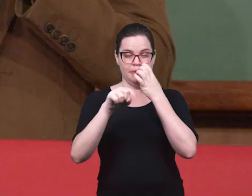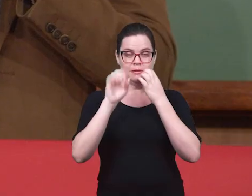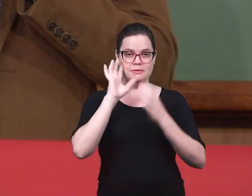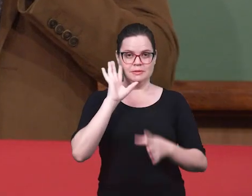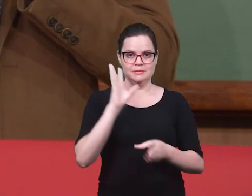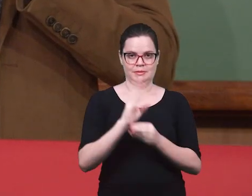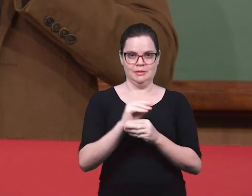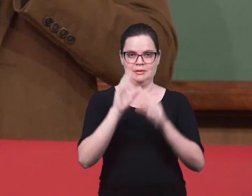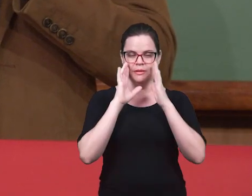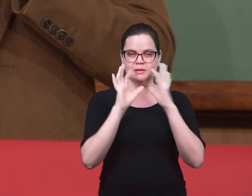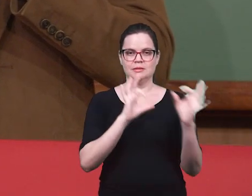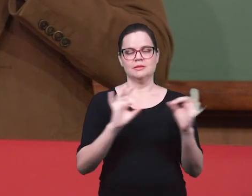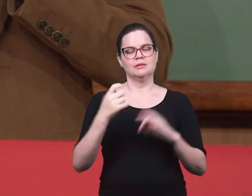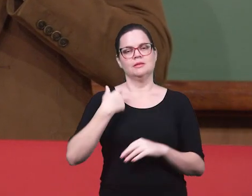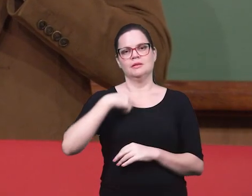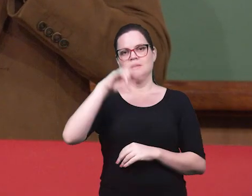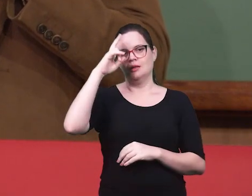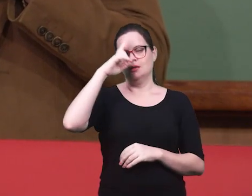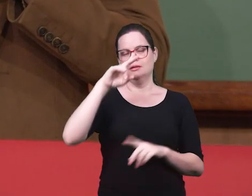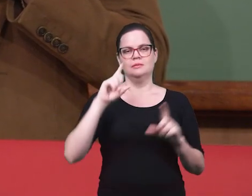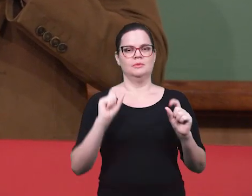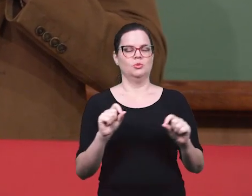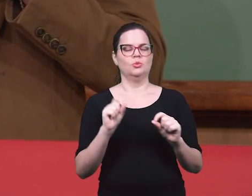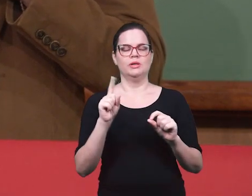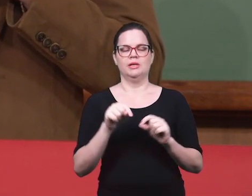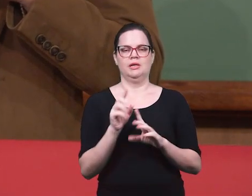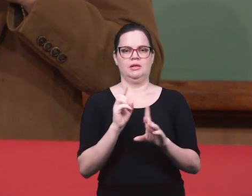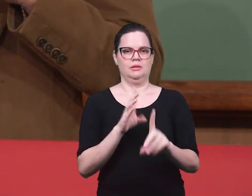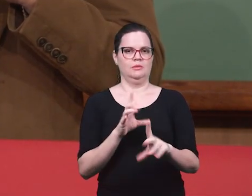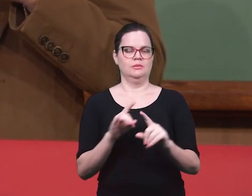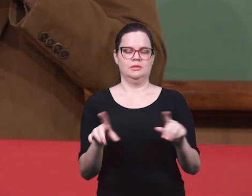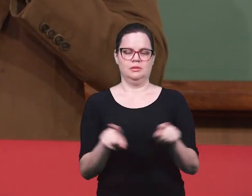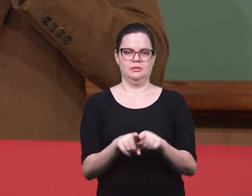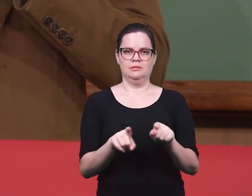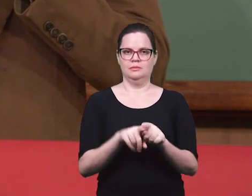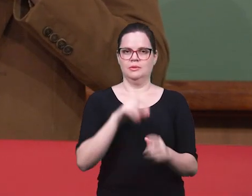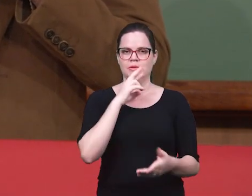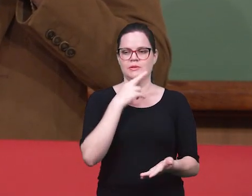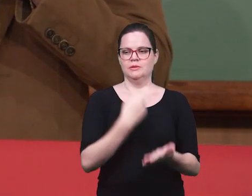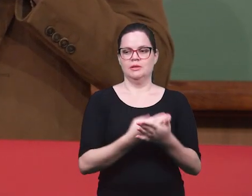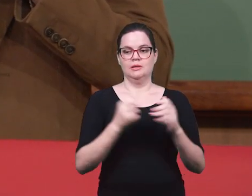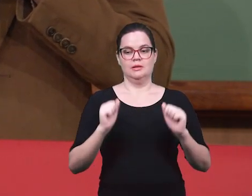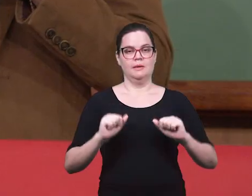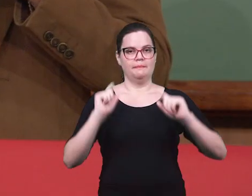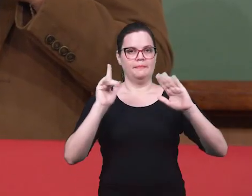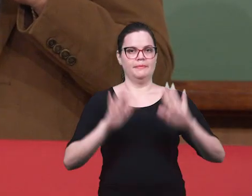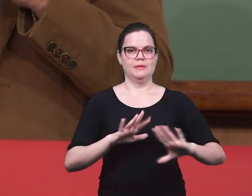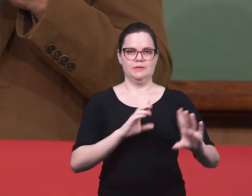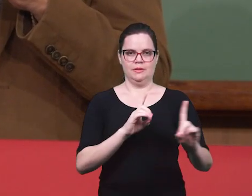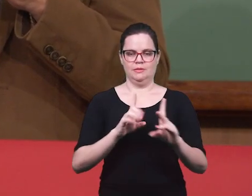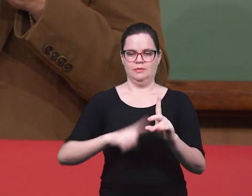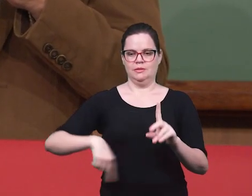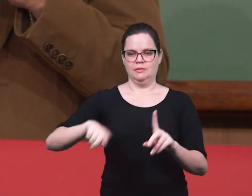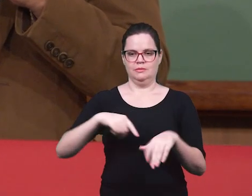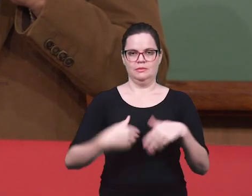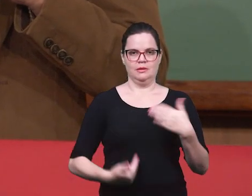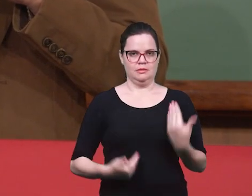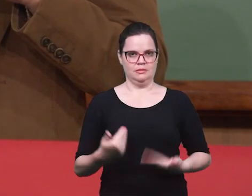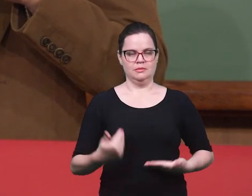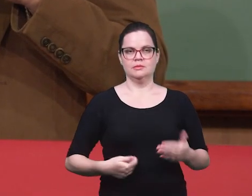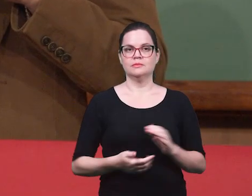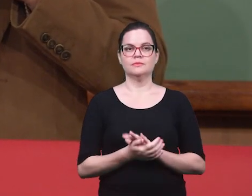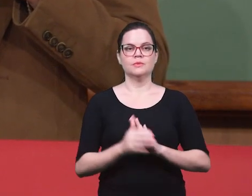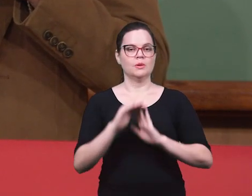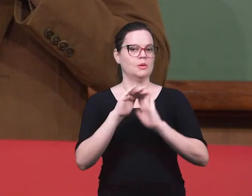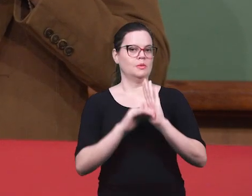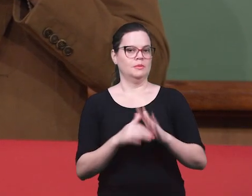nos assiste o que é a doutrina, o resultado da doutrina, a bênção da doutrina na vida do servo do Senhor. O